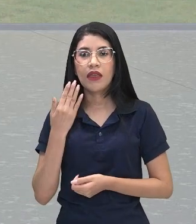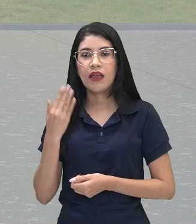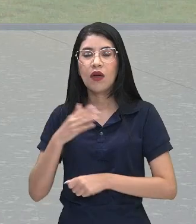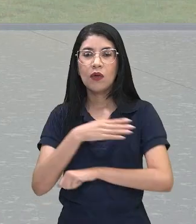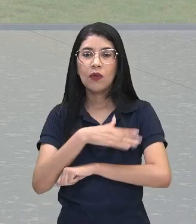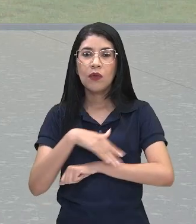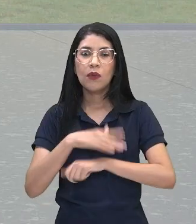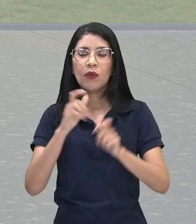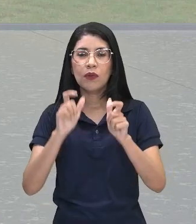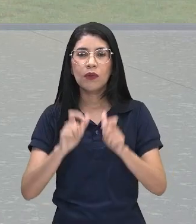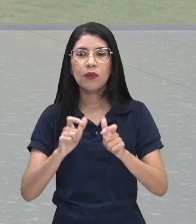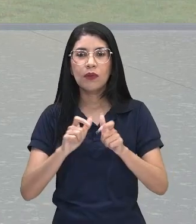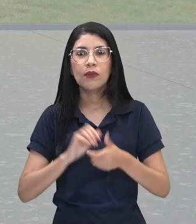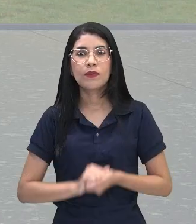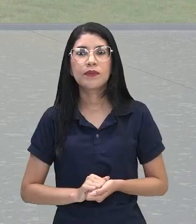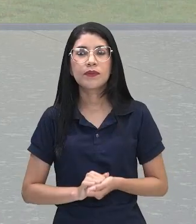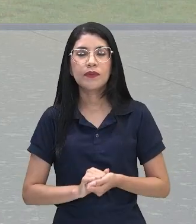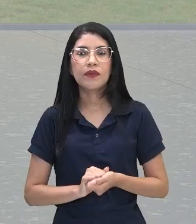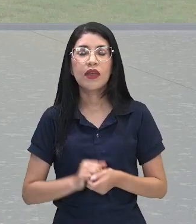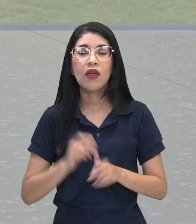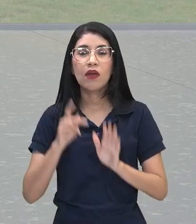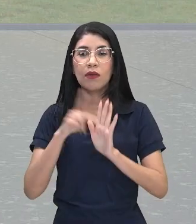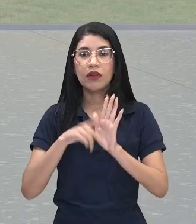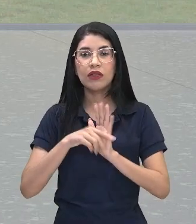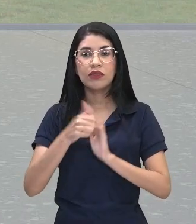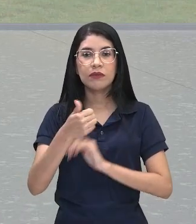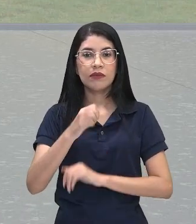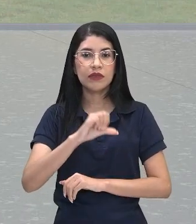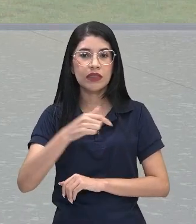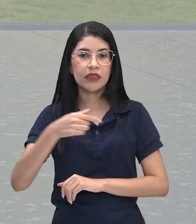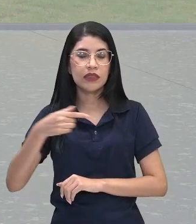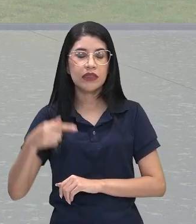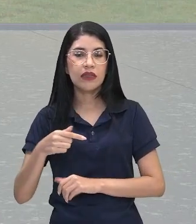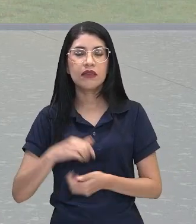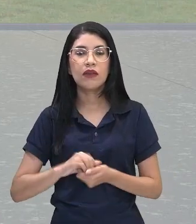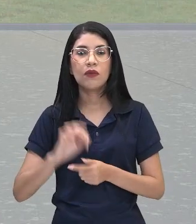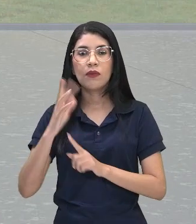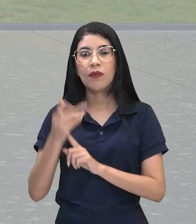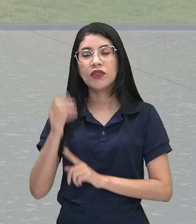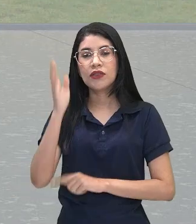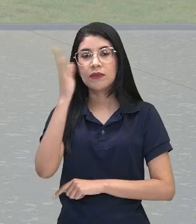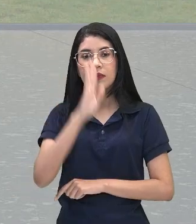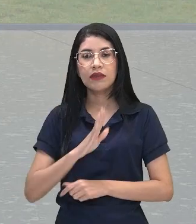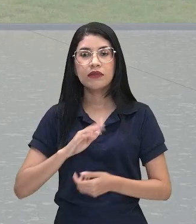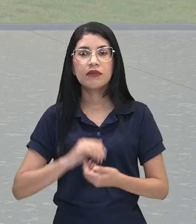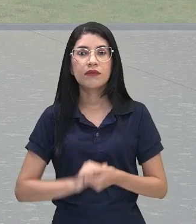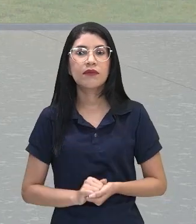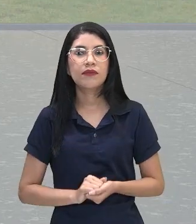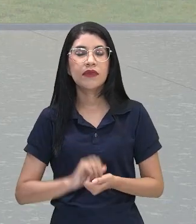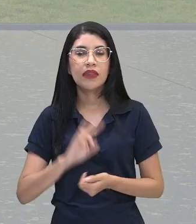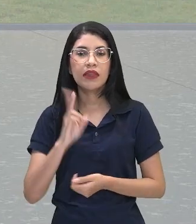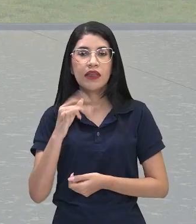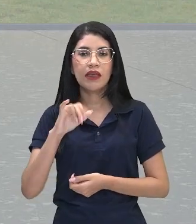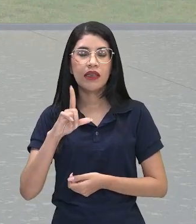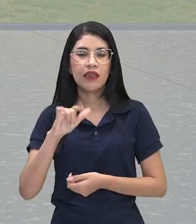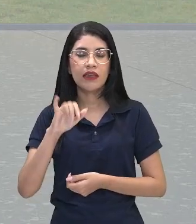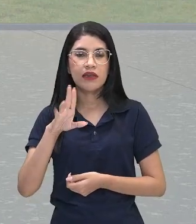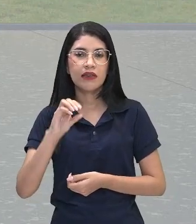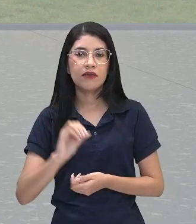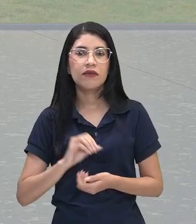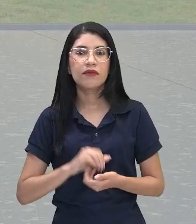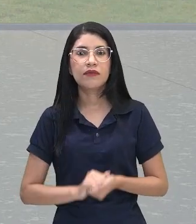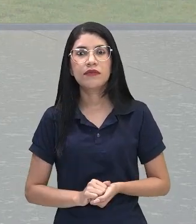de 1977, pelo artista brasileiro e performático Hélio